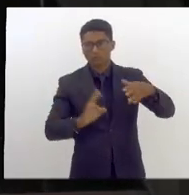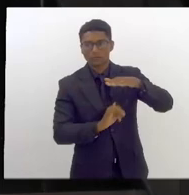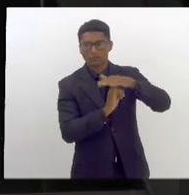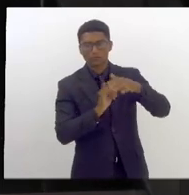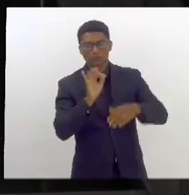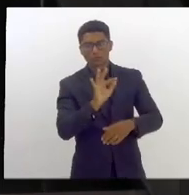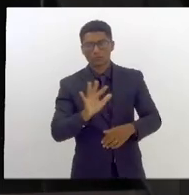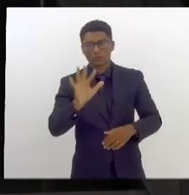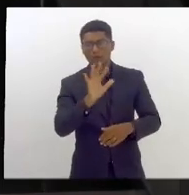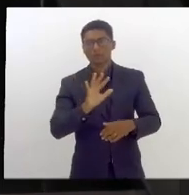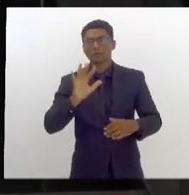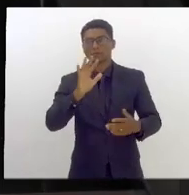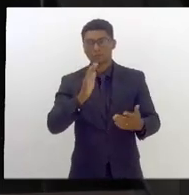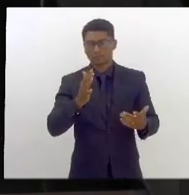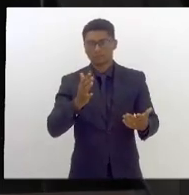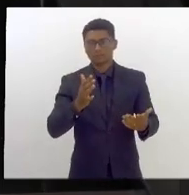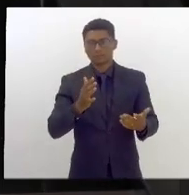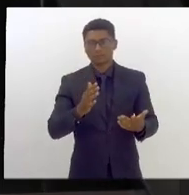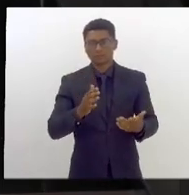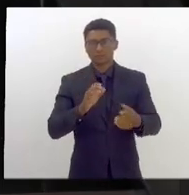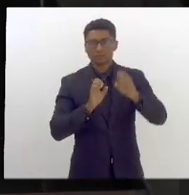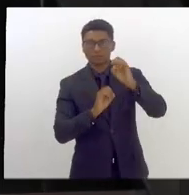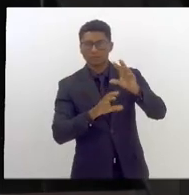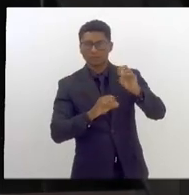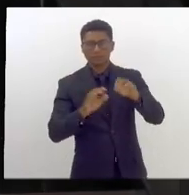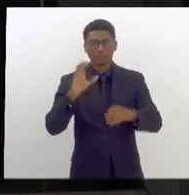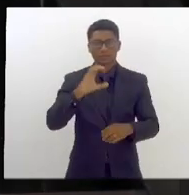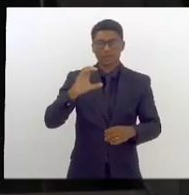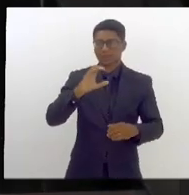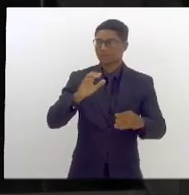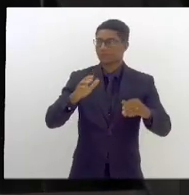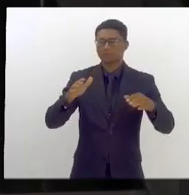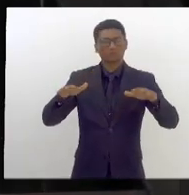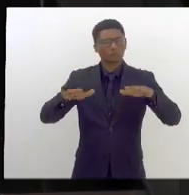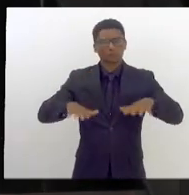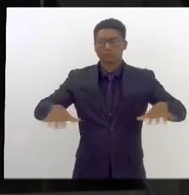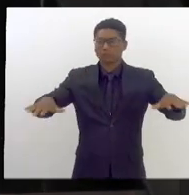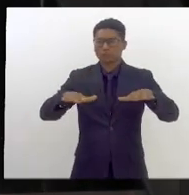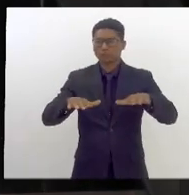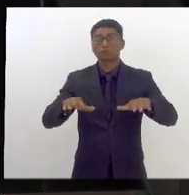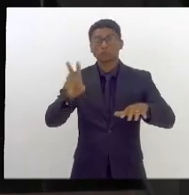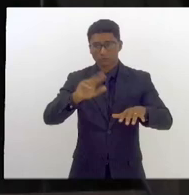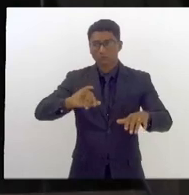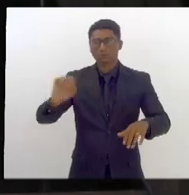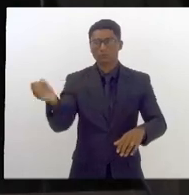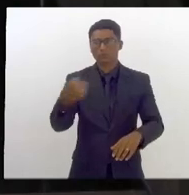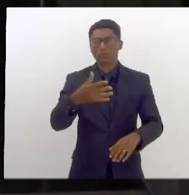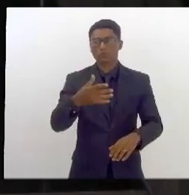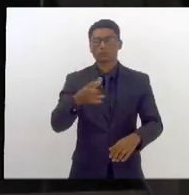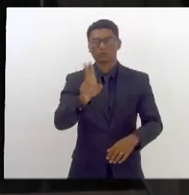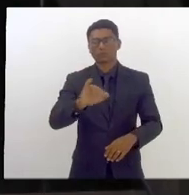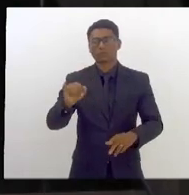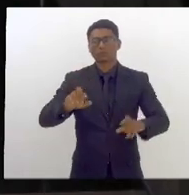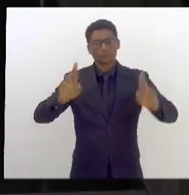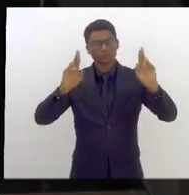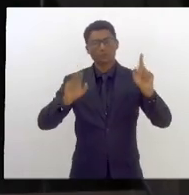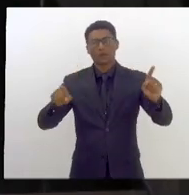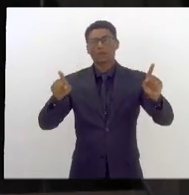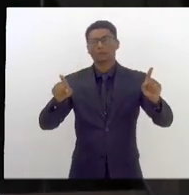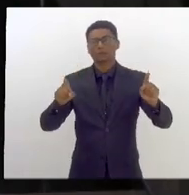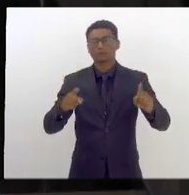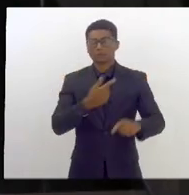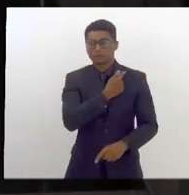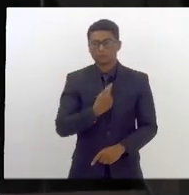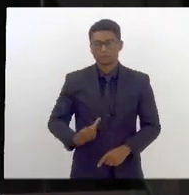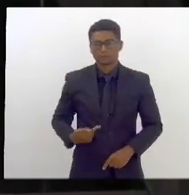não só da Educação de Educação de ciências todas elas mas certamente haverá um cenário novo cenário diferente um cenário que